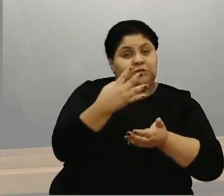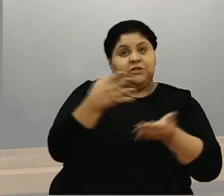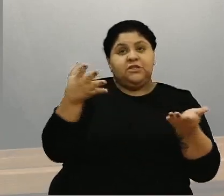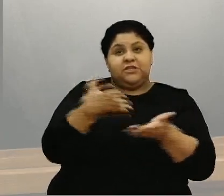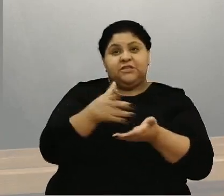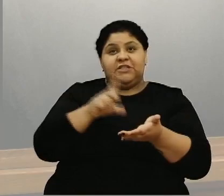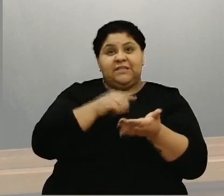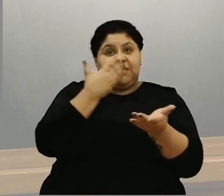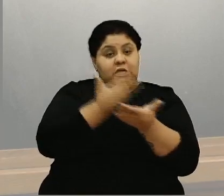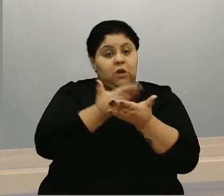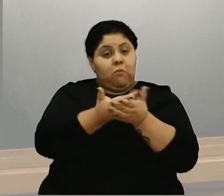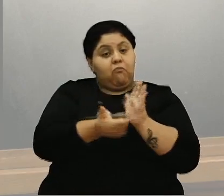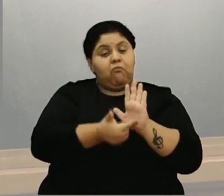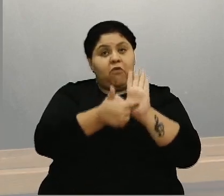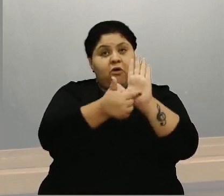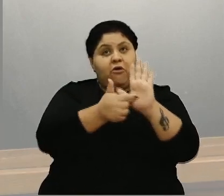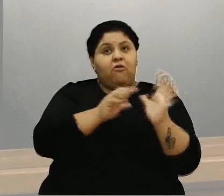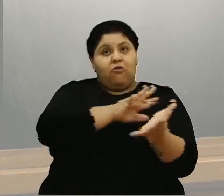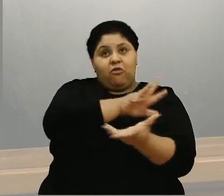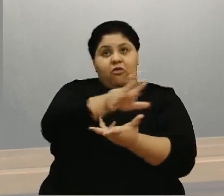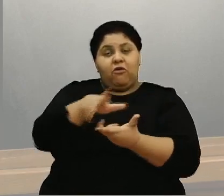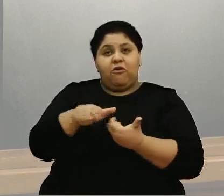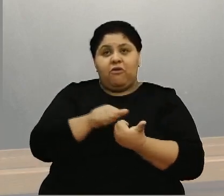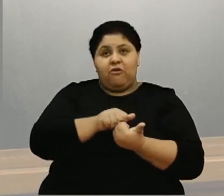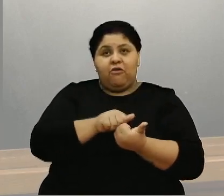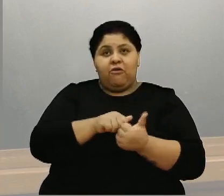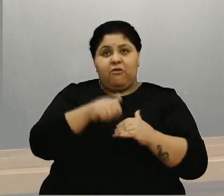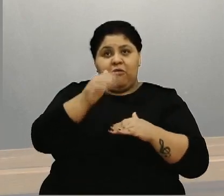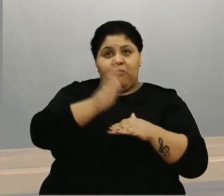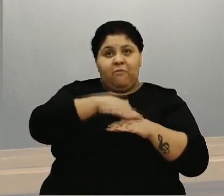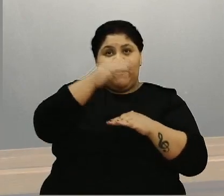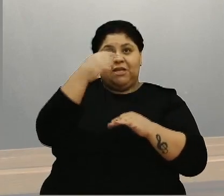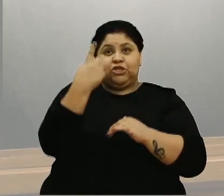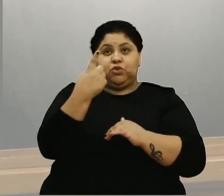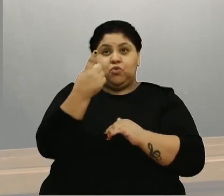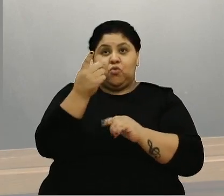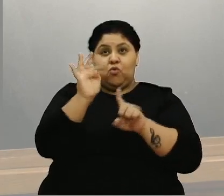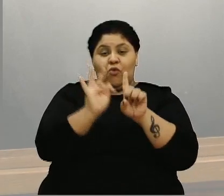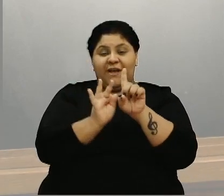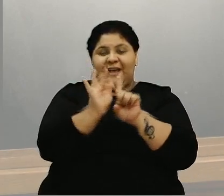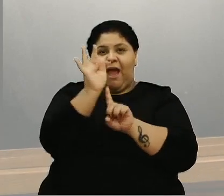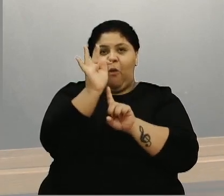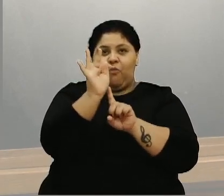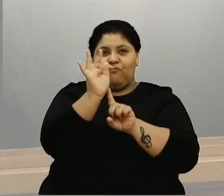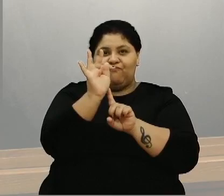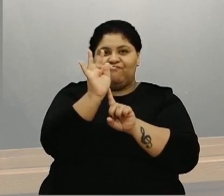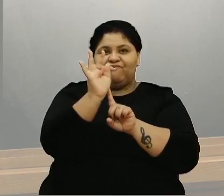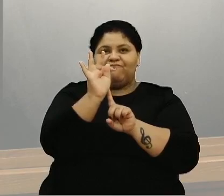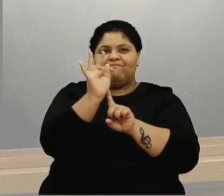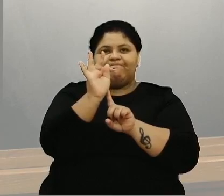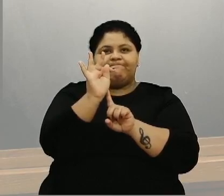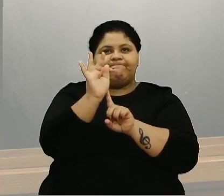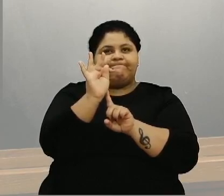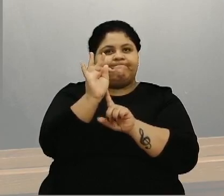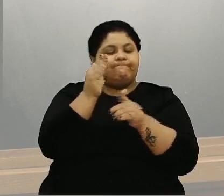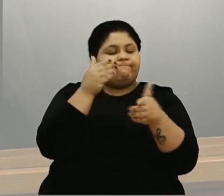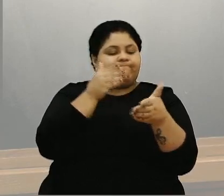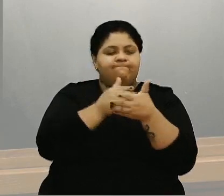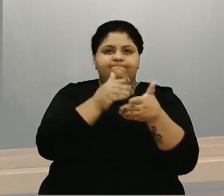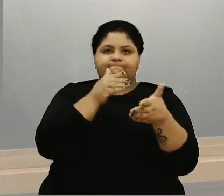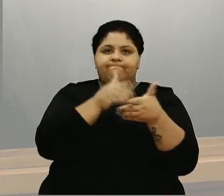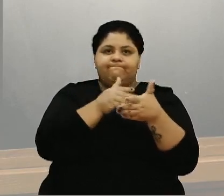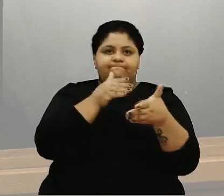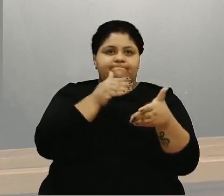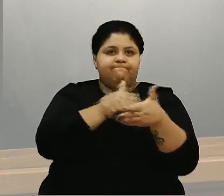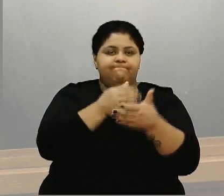estudos mostrando que a Terra aumentou de mais de 1 grau. E isso nós estamos chegando no limite para a